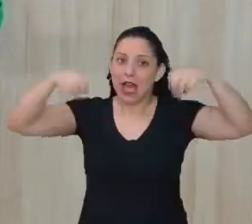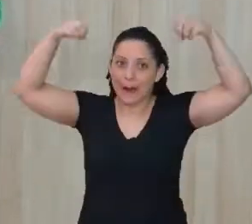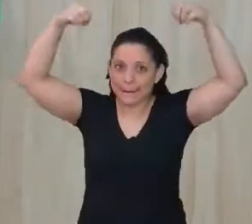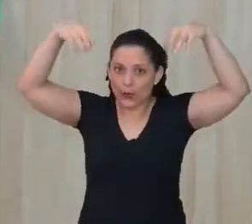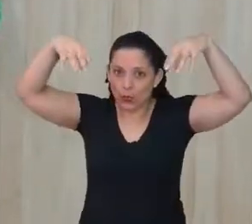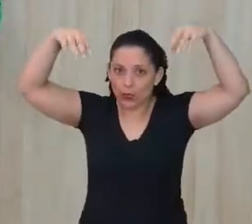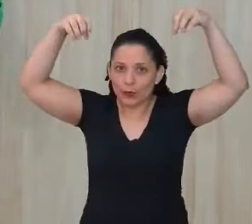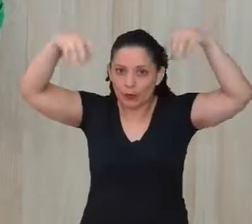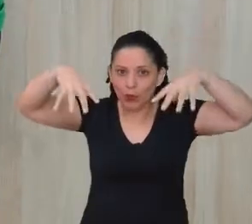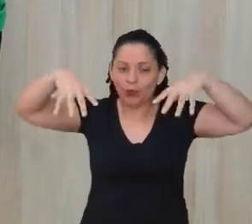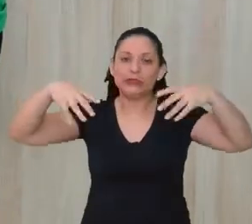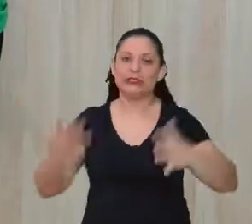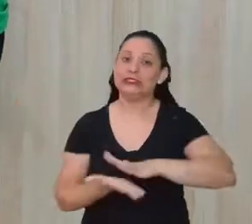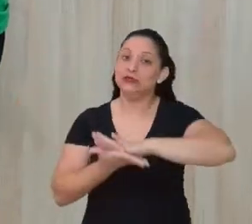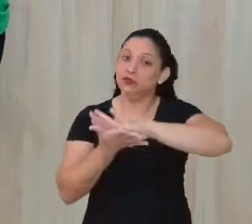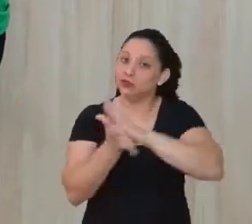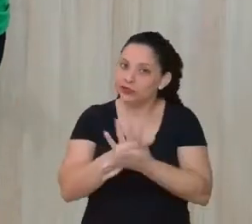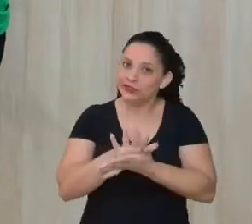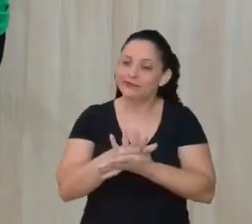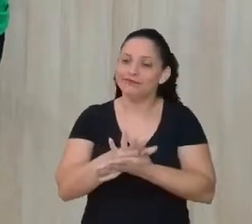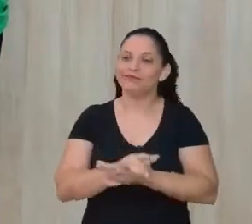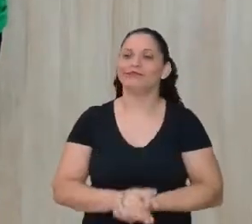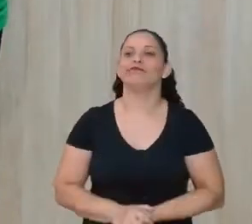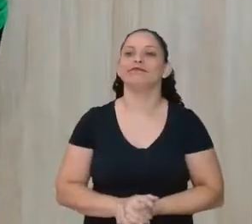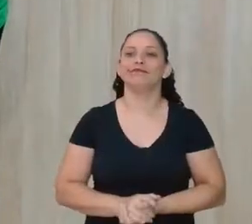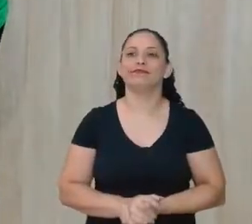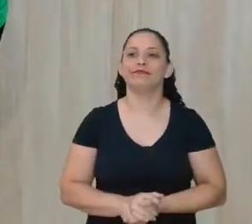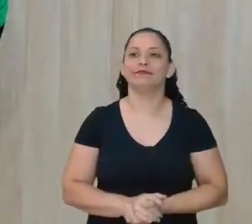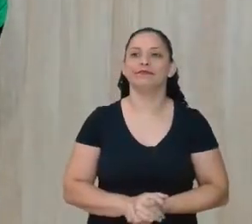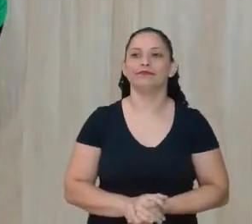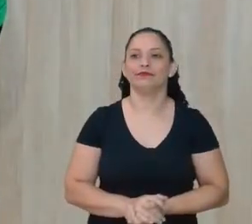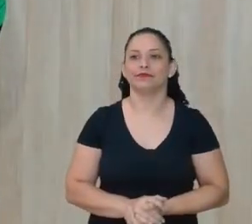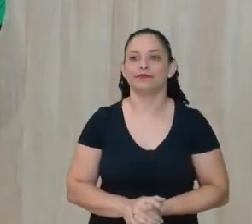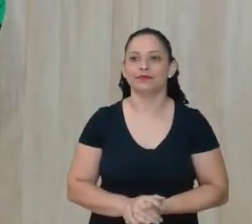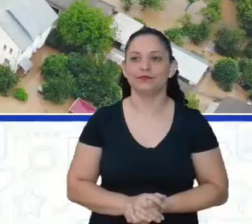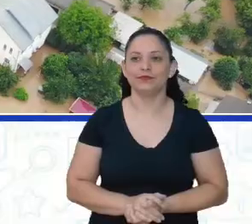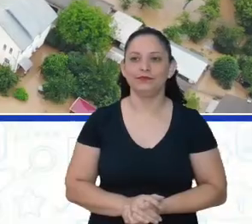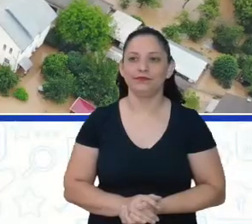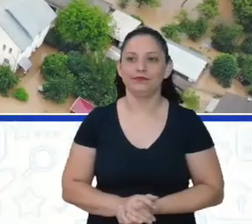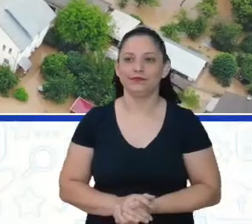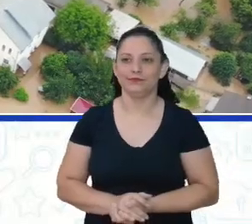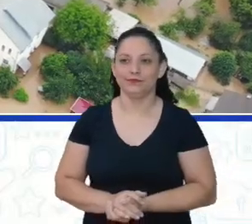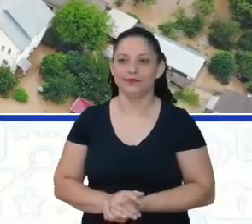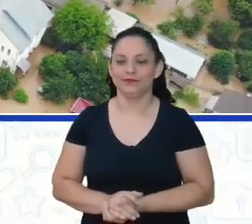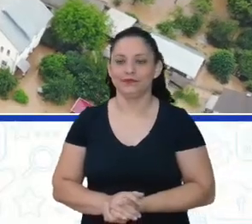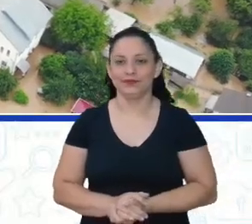aquele material, né? Tem essa exatamente. ação aí de erosão, né? Olha só